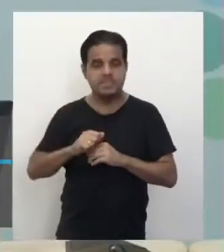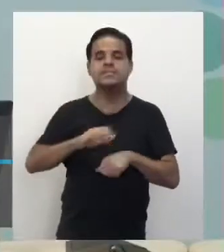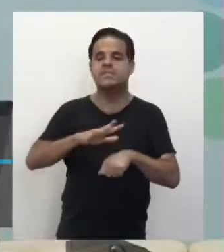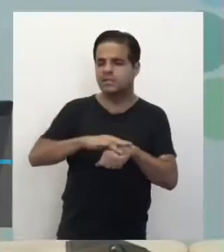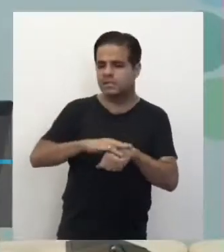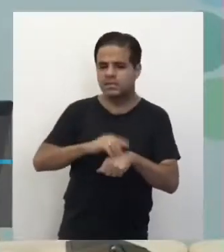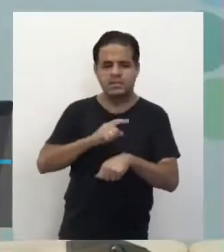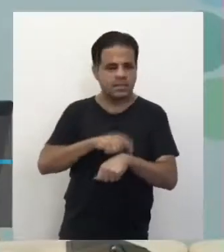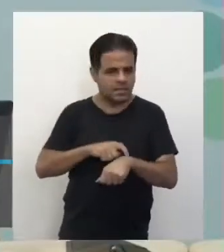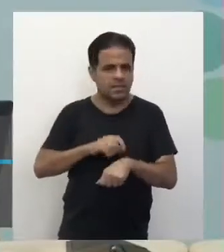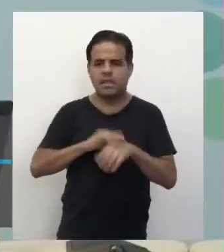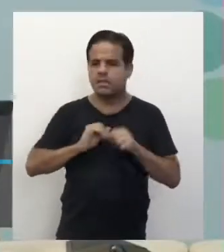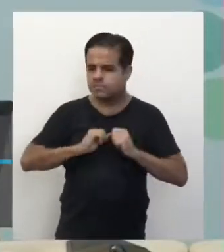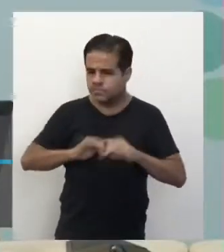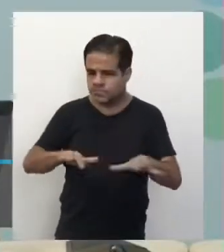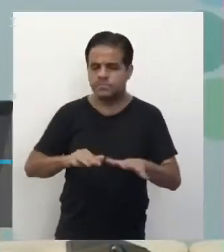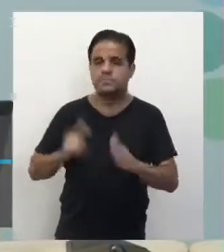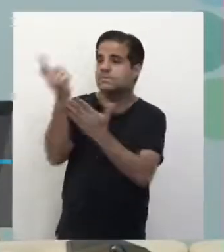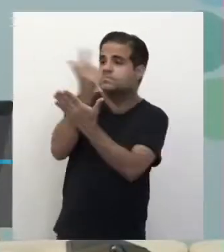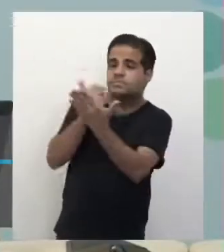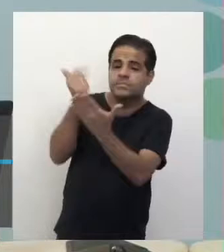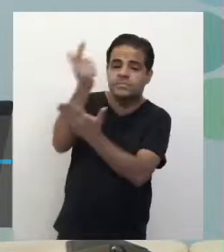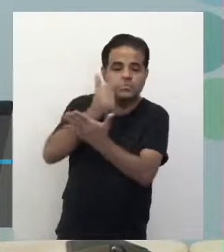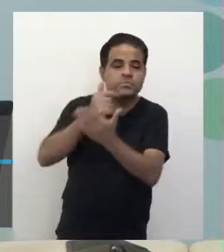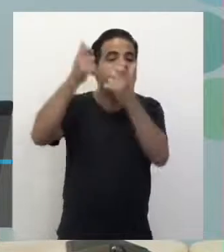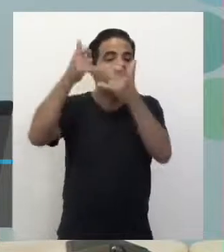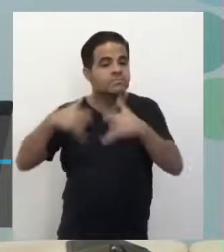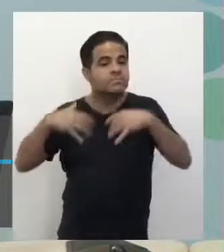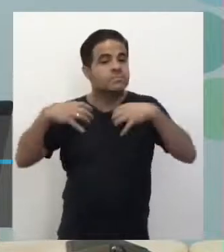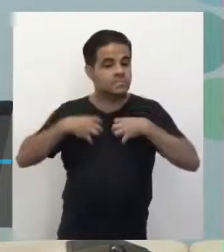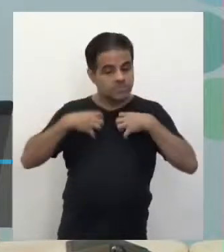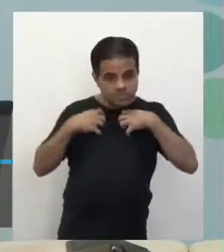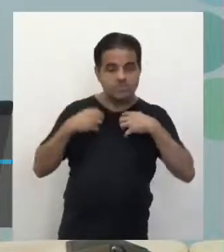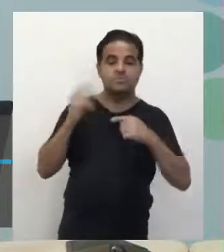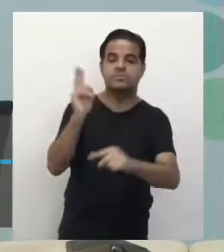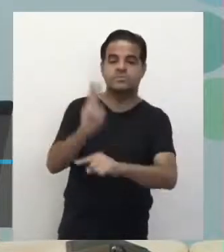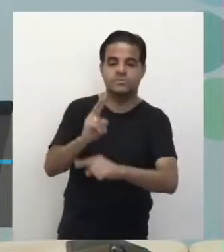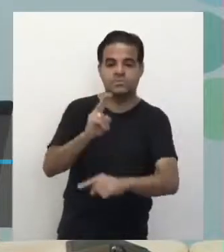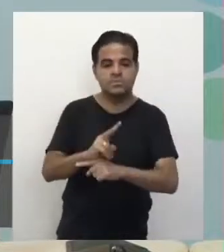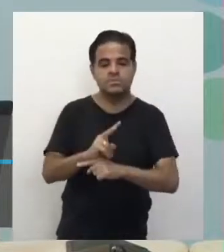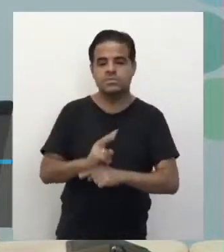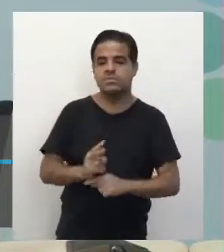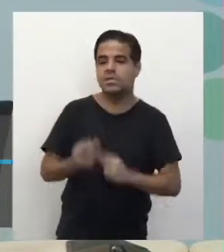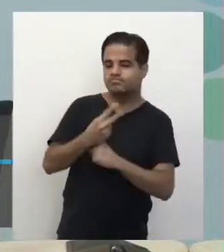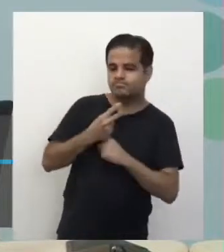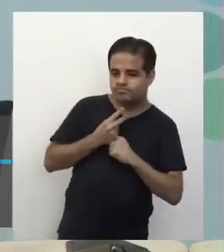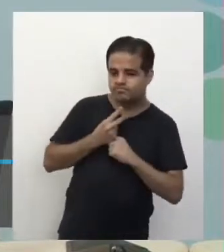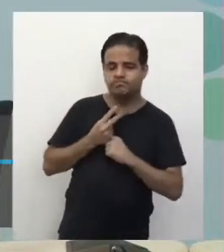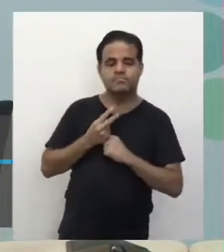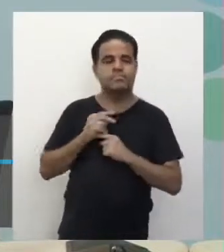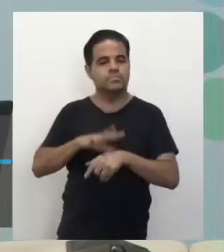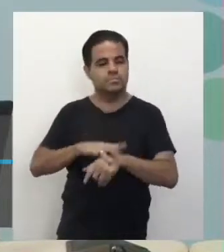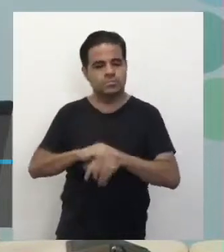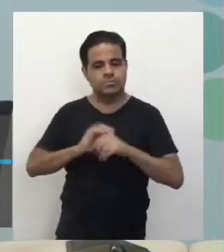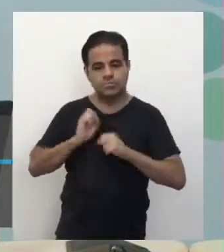pandemia, a pintura refere-se às formas de proteger-se do vírus.